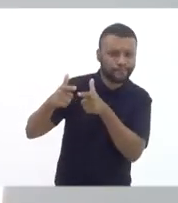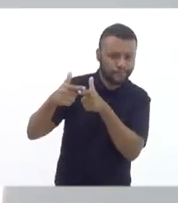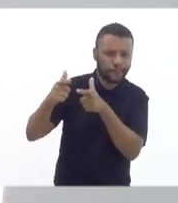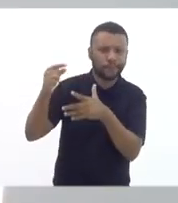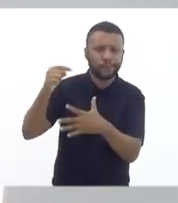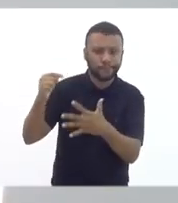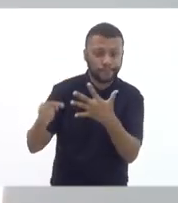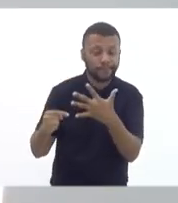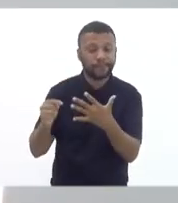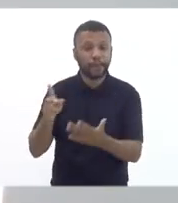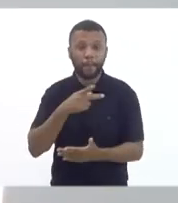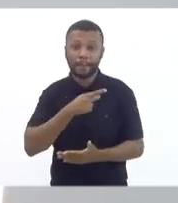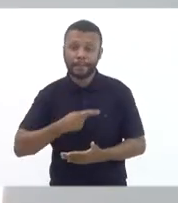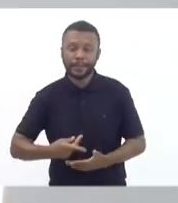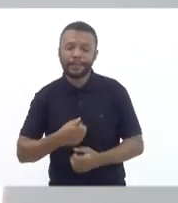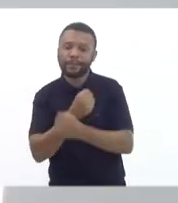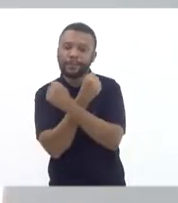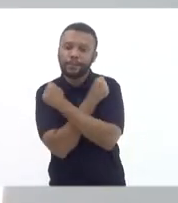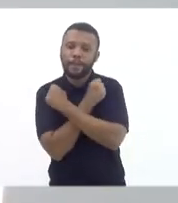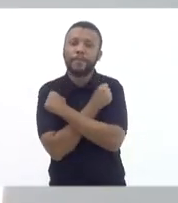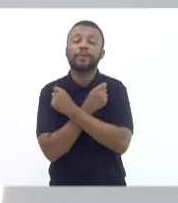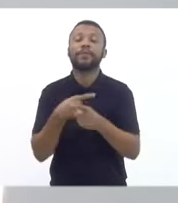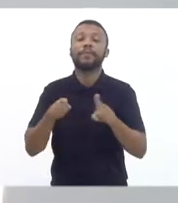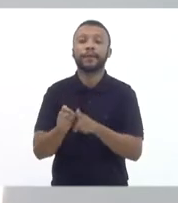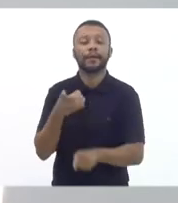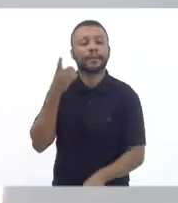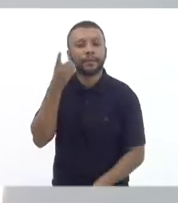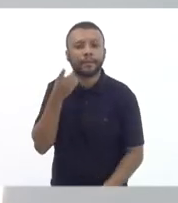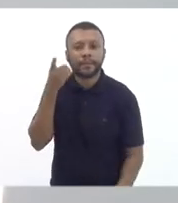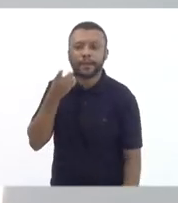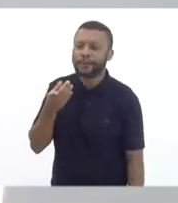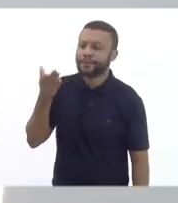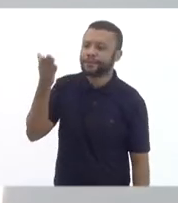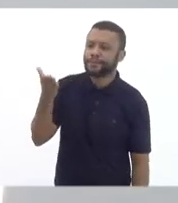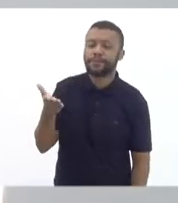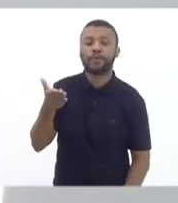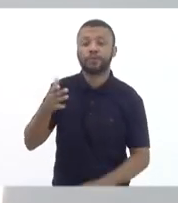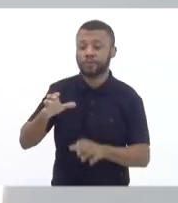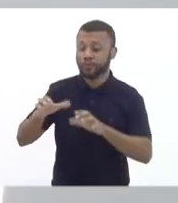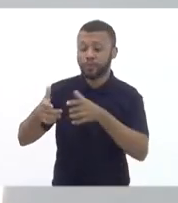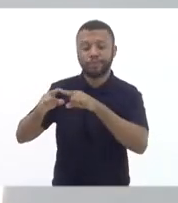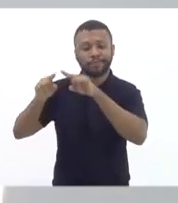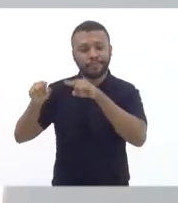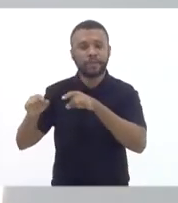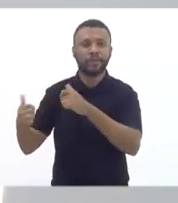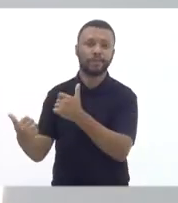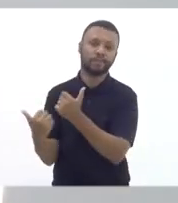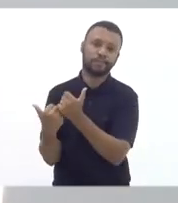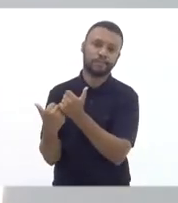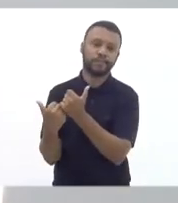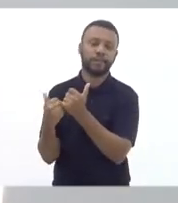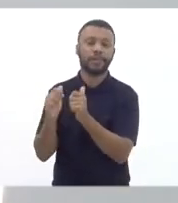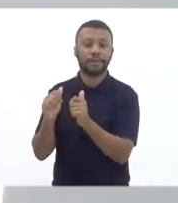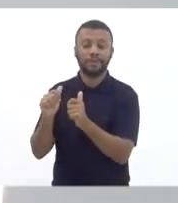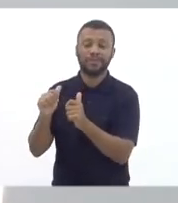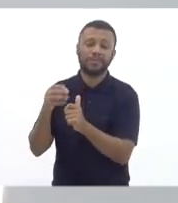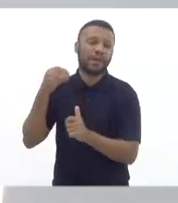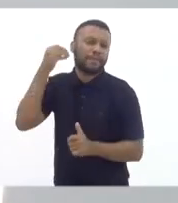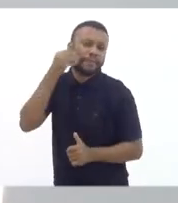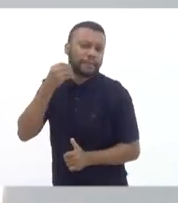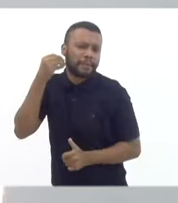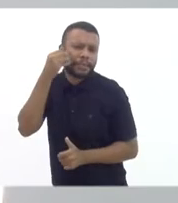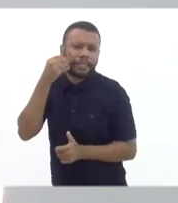né, mandar meu abraço, e doutor Gustavo, a sua assessoria, que são veteranos da causa ambiental, né, que